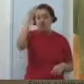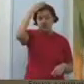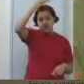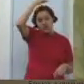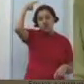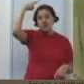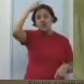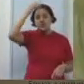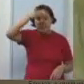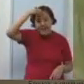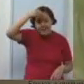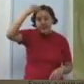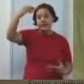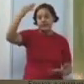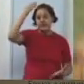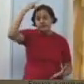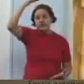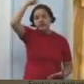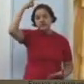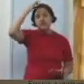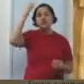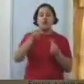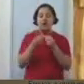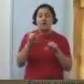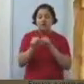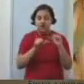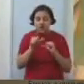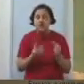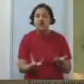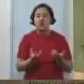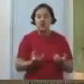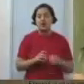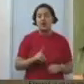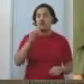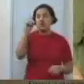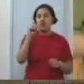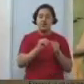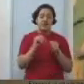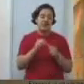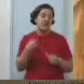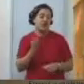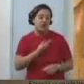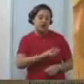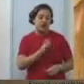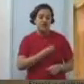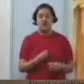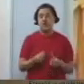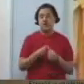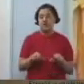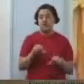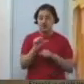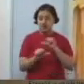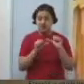do Espírito. É essa restauração que Deus quer fazer em nossa vida, essa